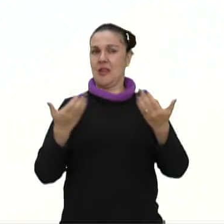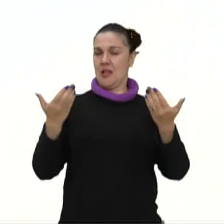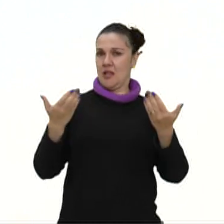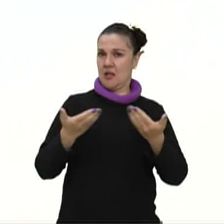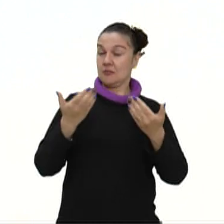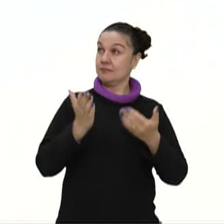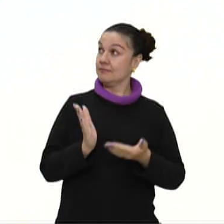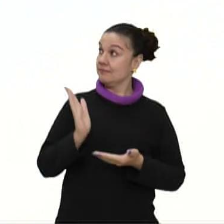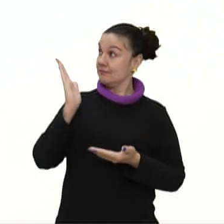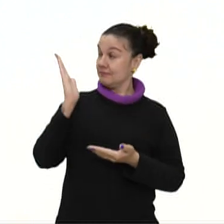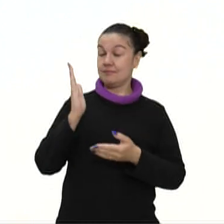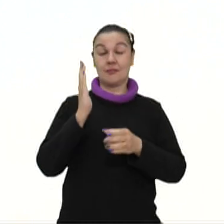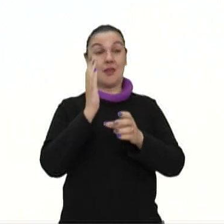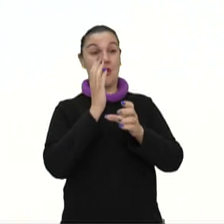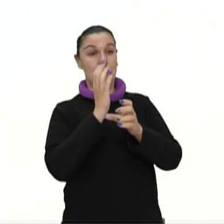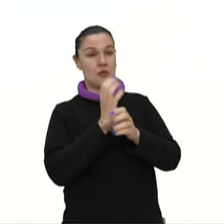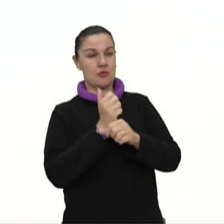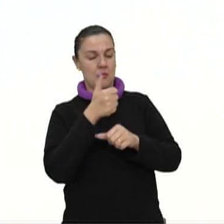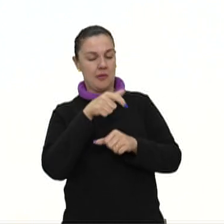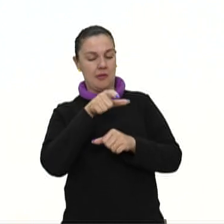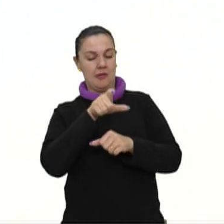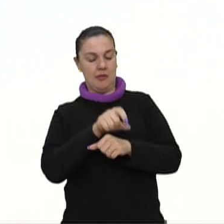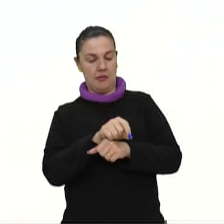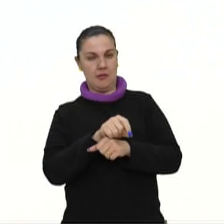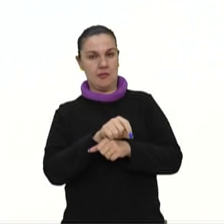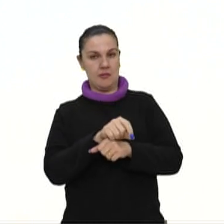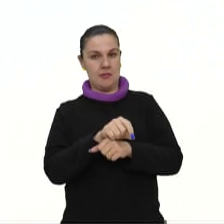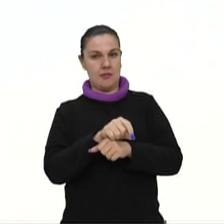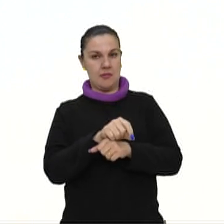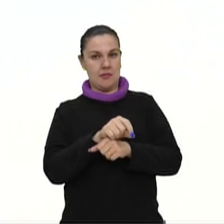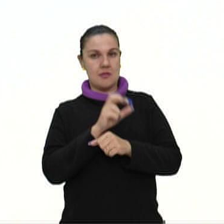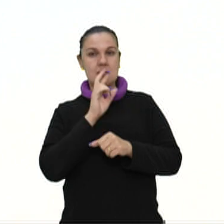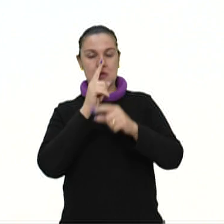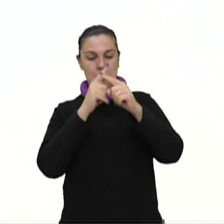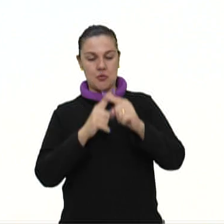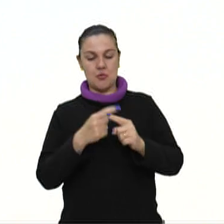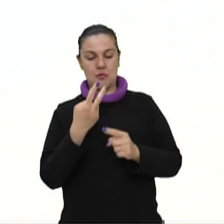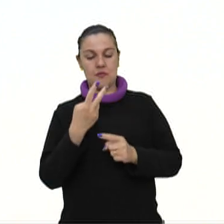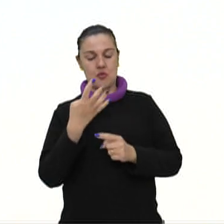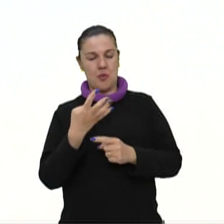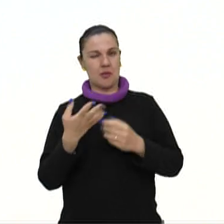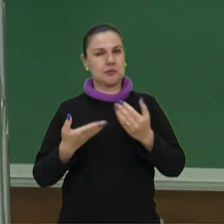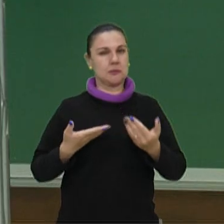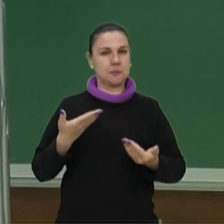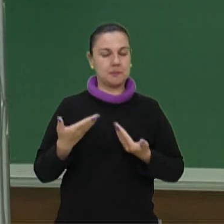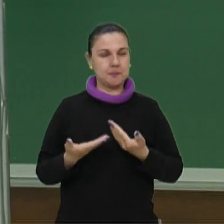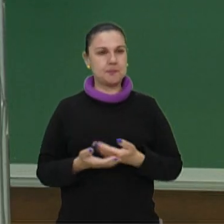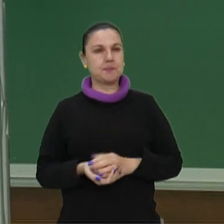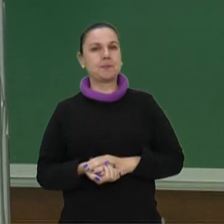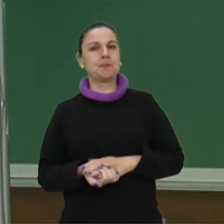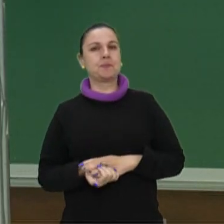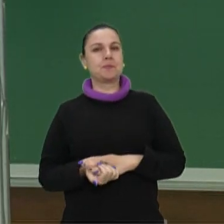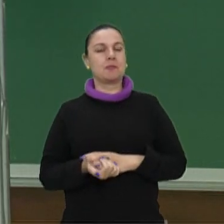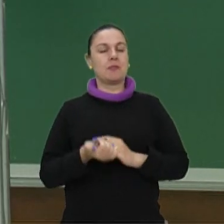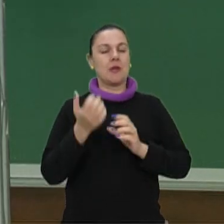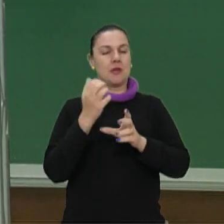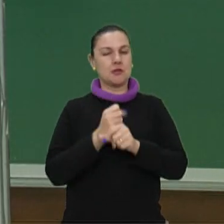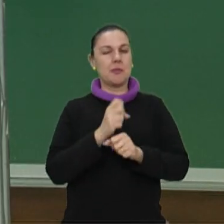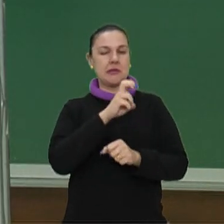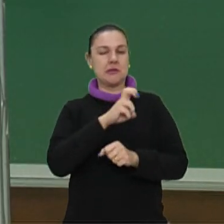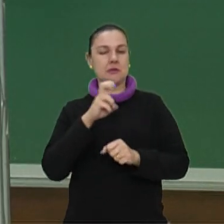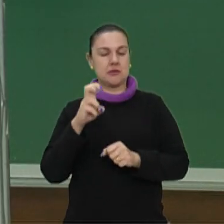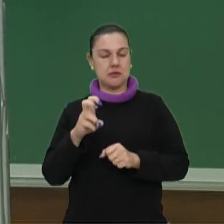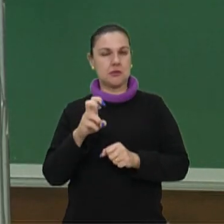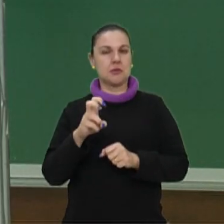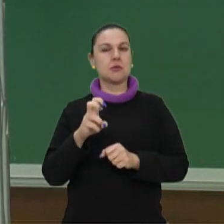Pense um pouquinho, a soma é 10 e o produto 24, quais são esses números, né? Soma 10, 5 mais